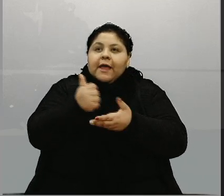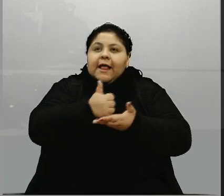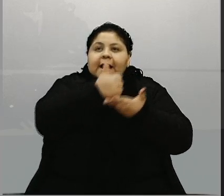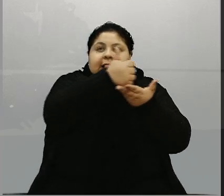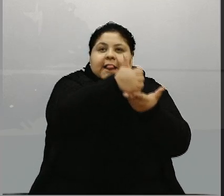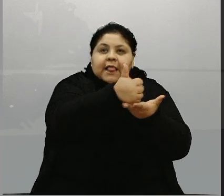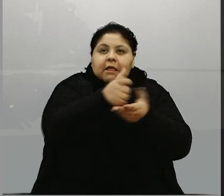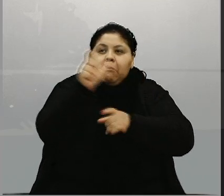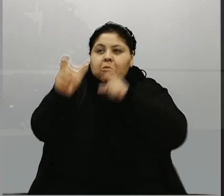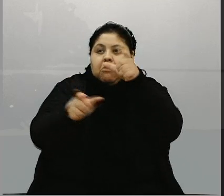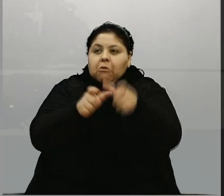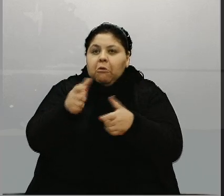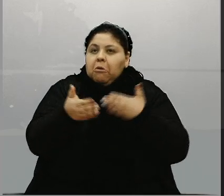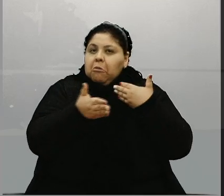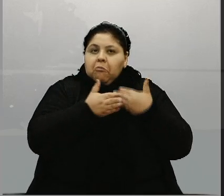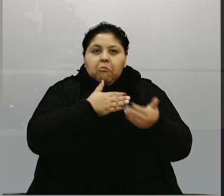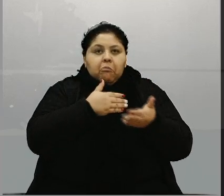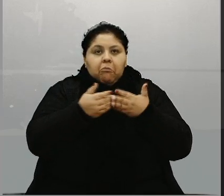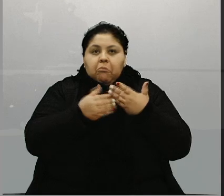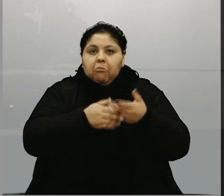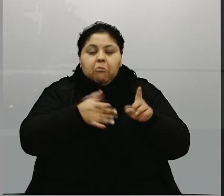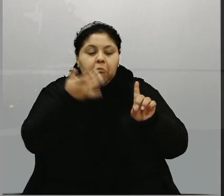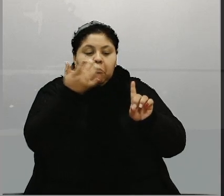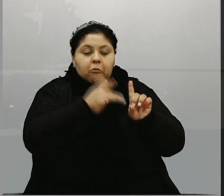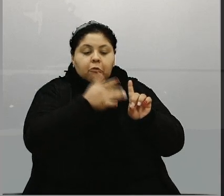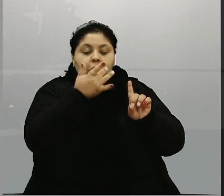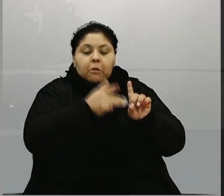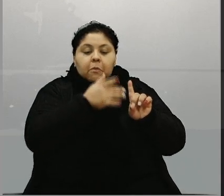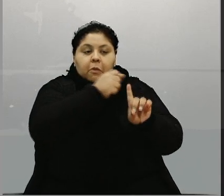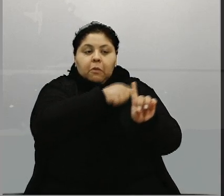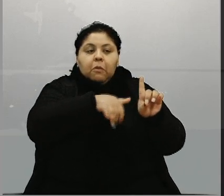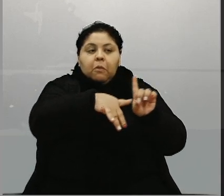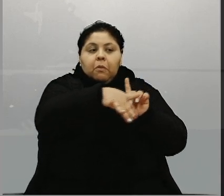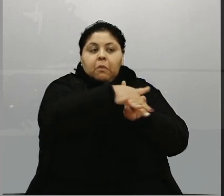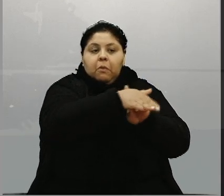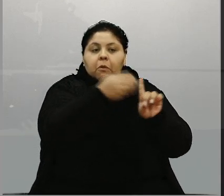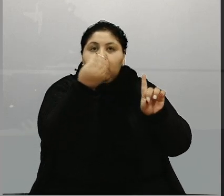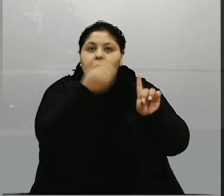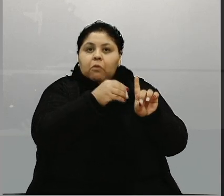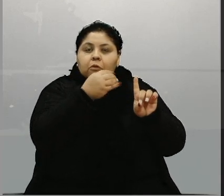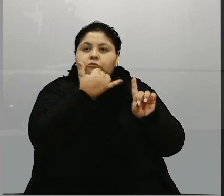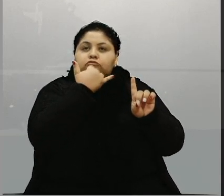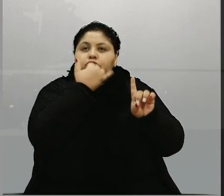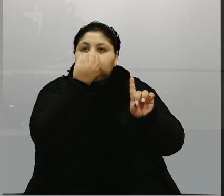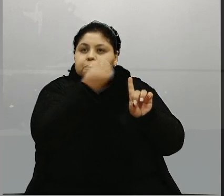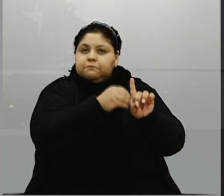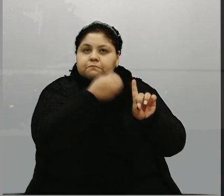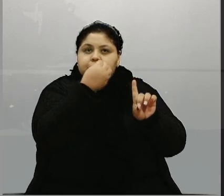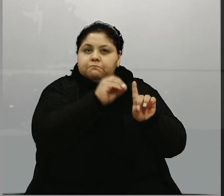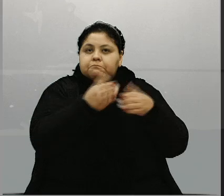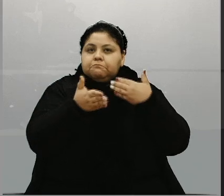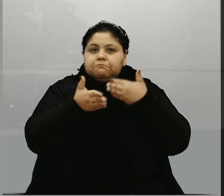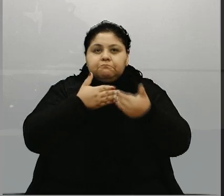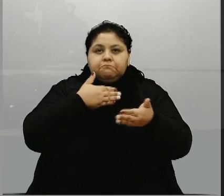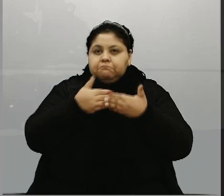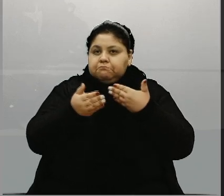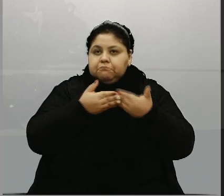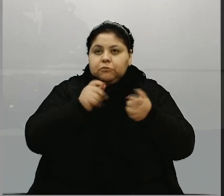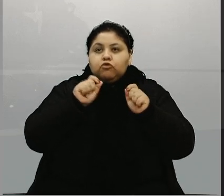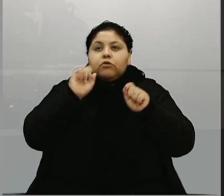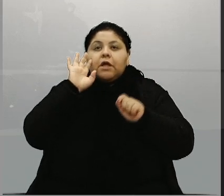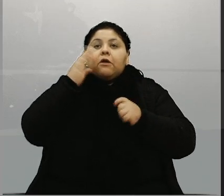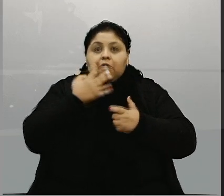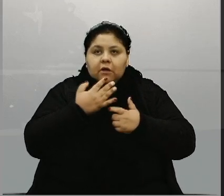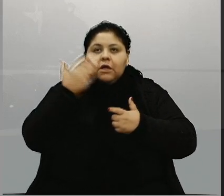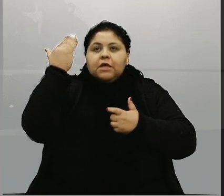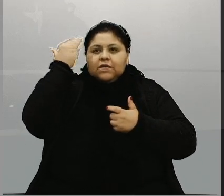em toda e qualquer situação de vulnerabilidade social, independente da causa que a acarretou. Sabemos